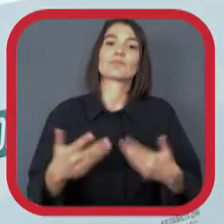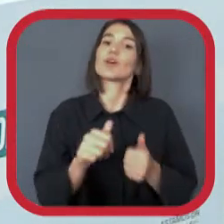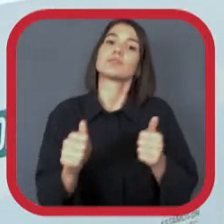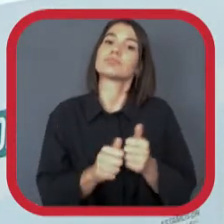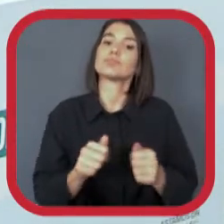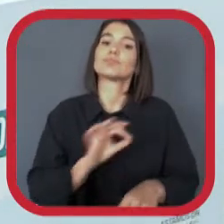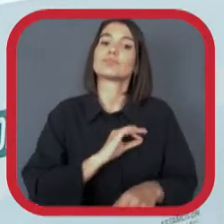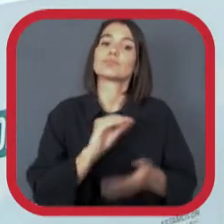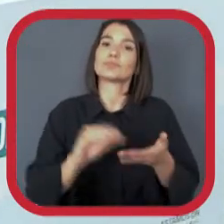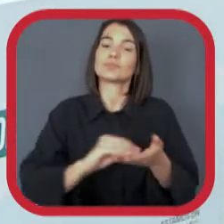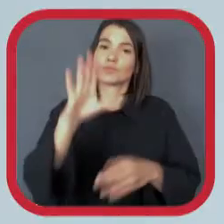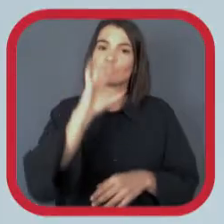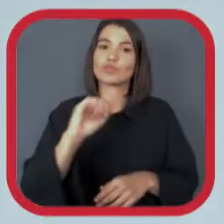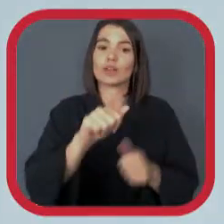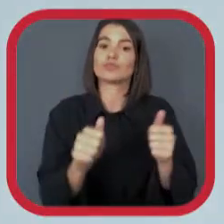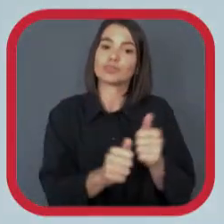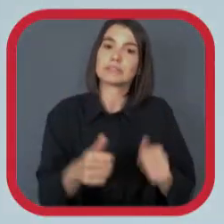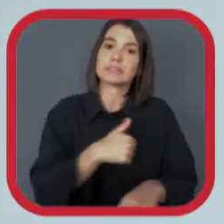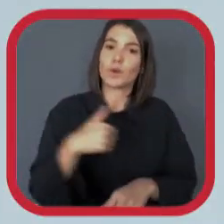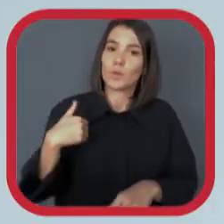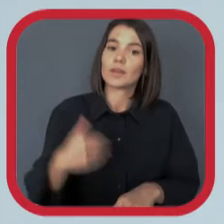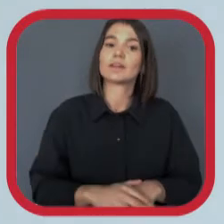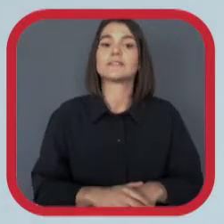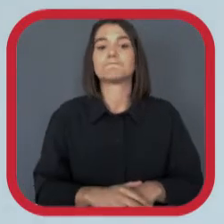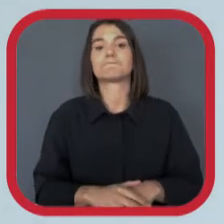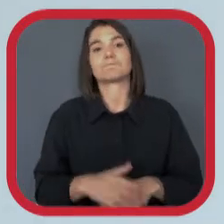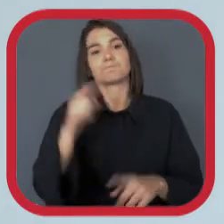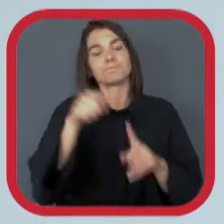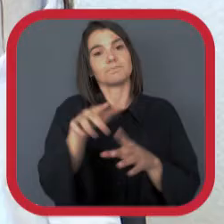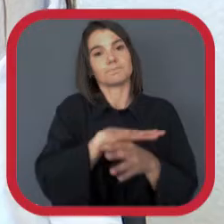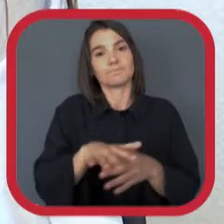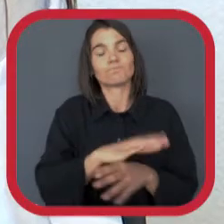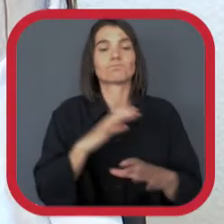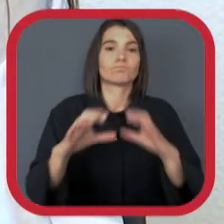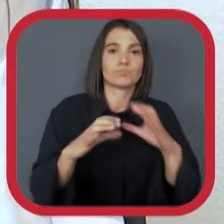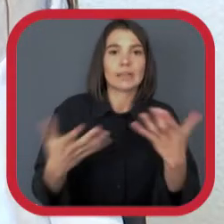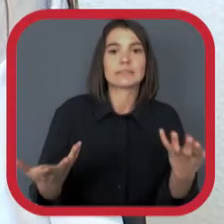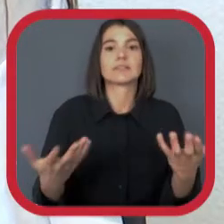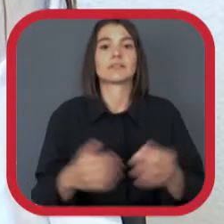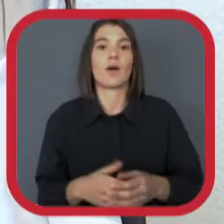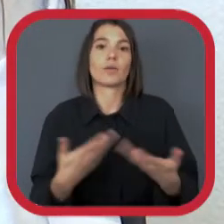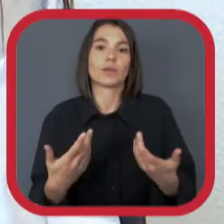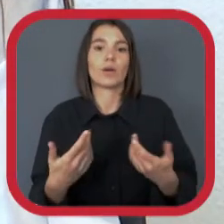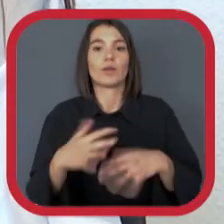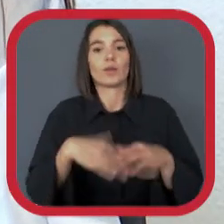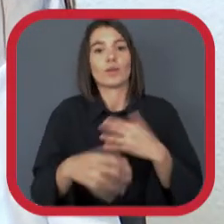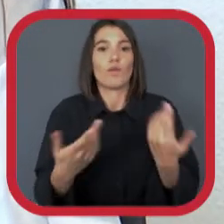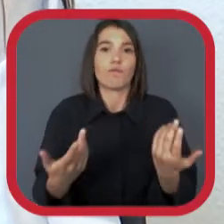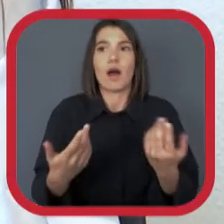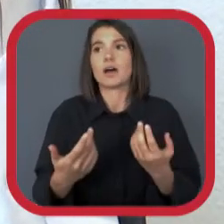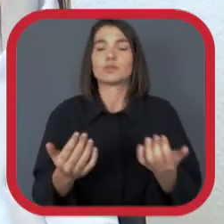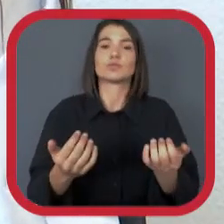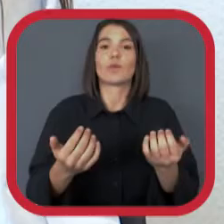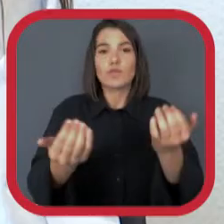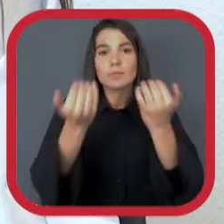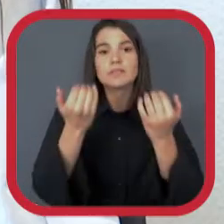Sou adjunta do Sr. Secretário de Estado Adjunto e da Saúde para a área da comunicação, portanto faço assessoria